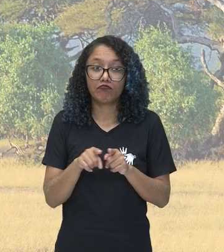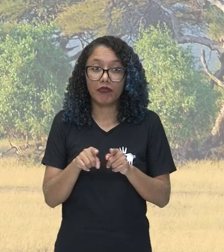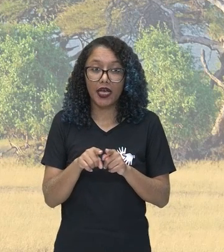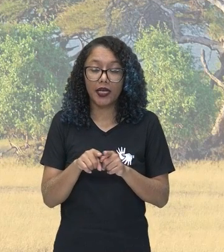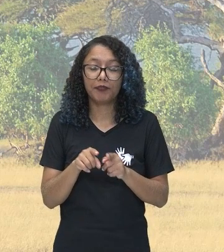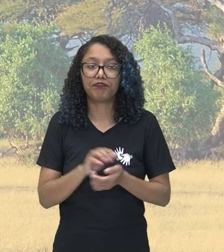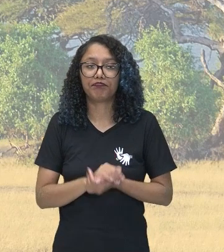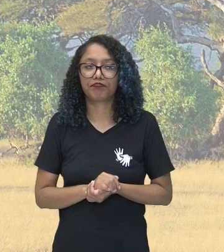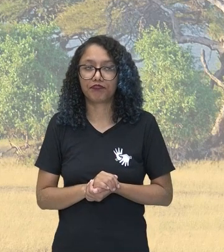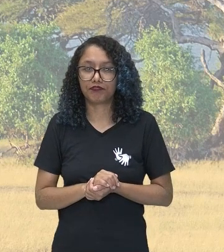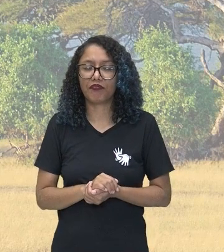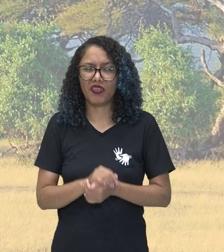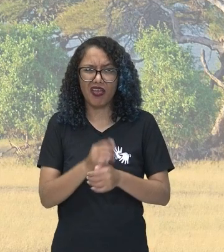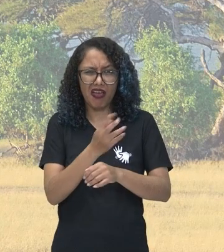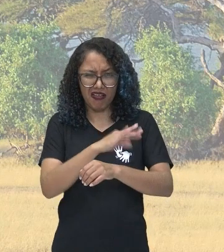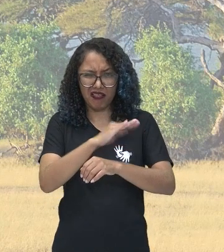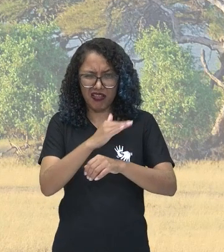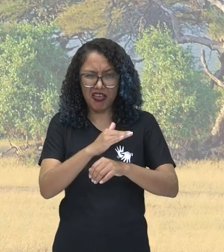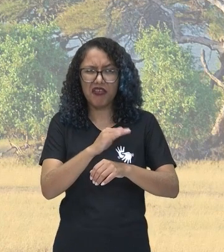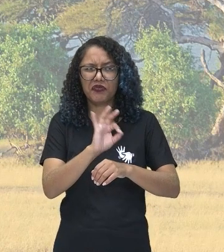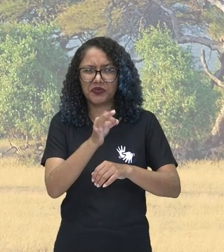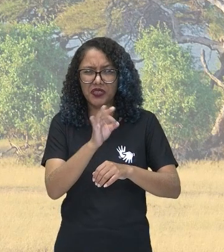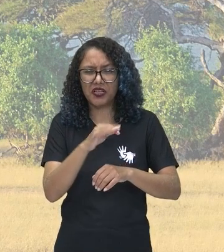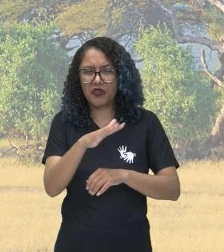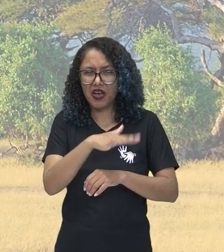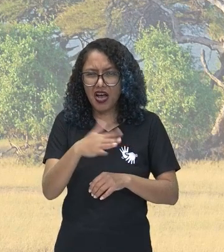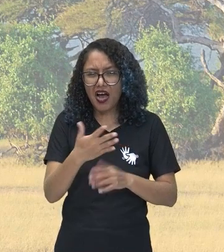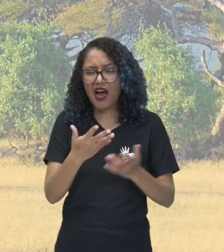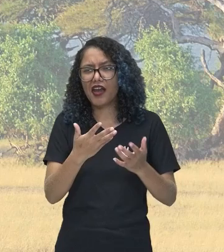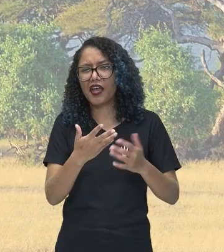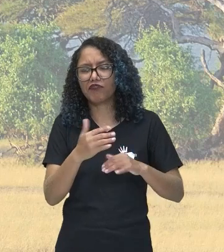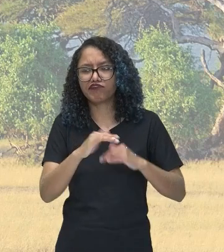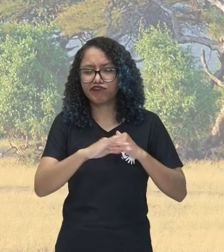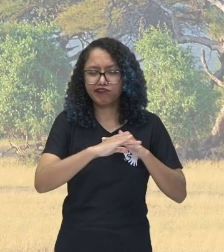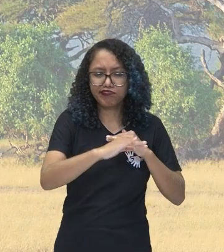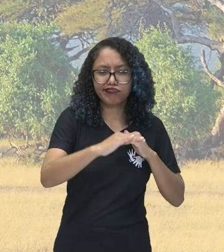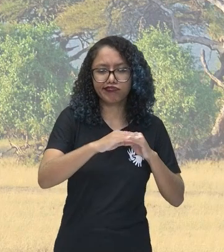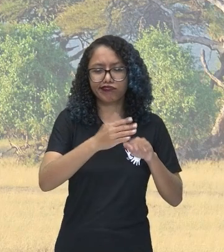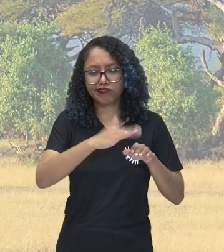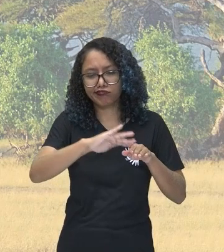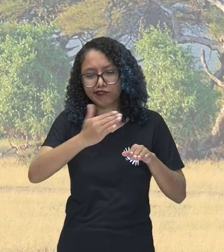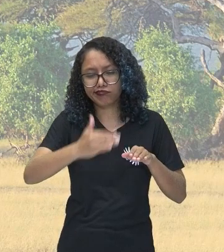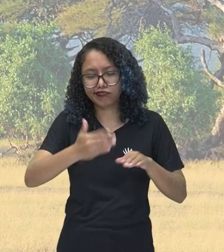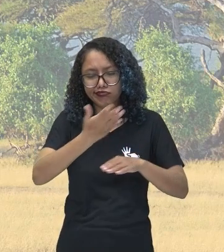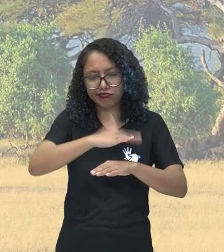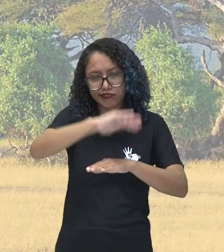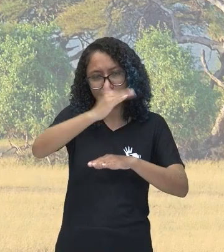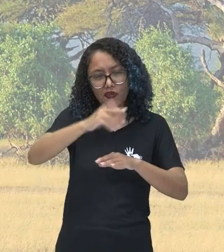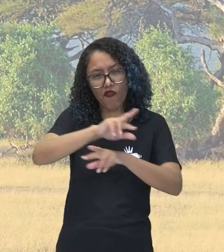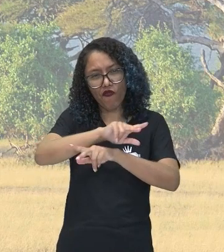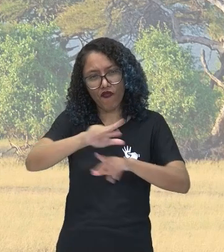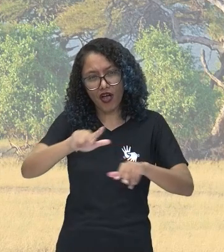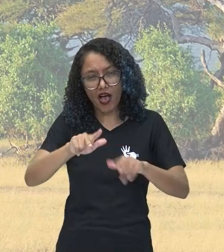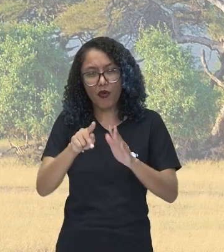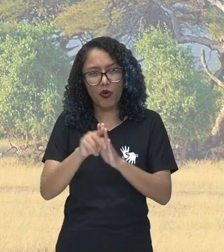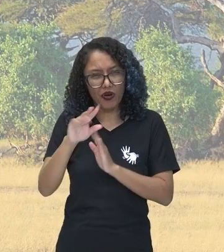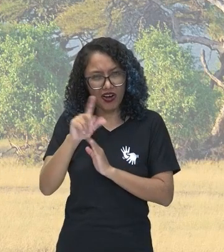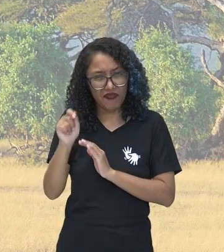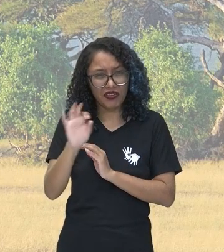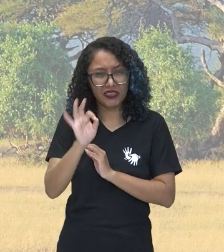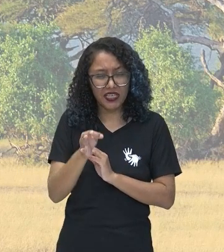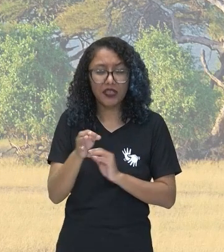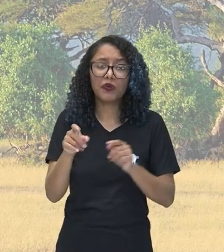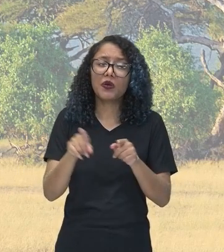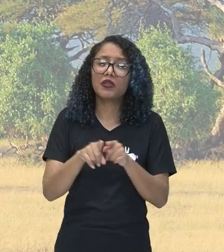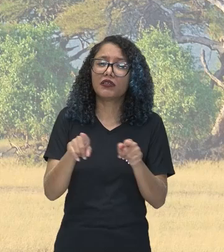aí caracterizando essas áreas montanhosas, áreas de planície, áreas de planaltos do continente africano,